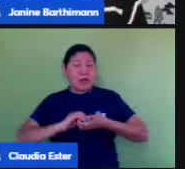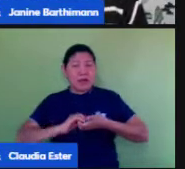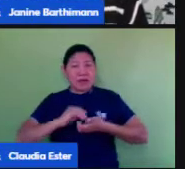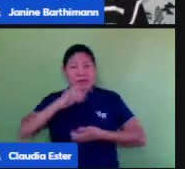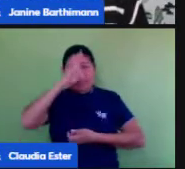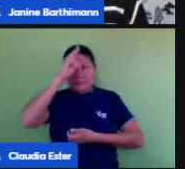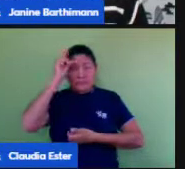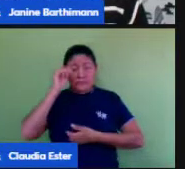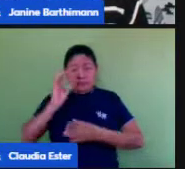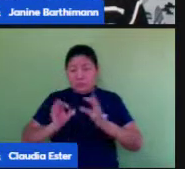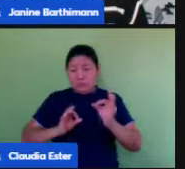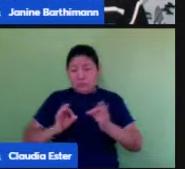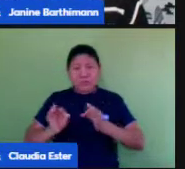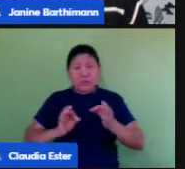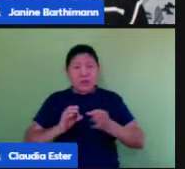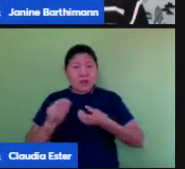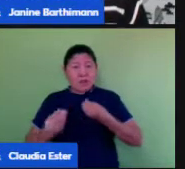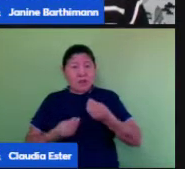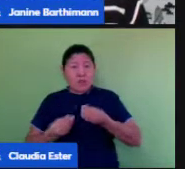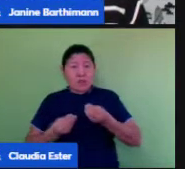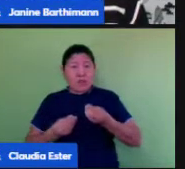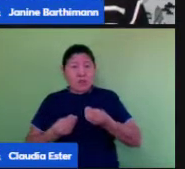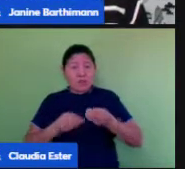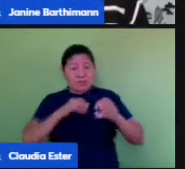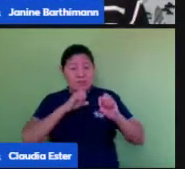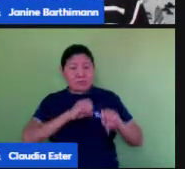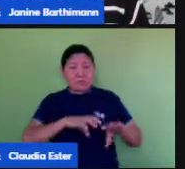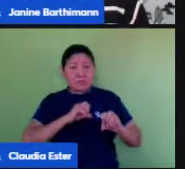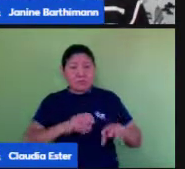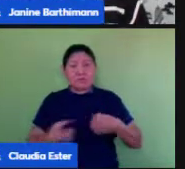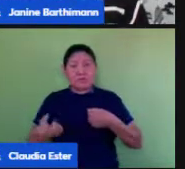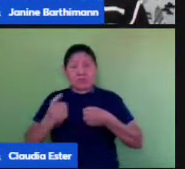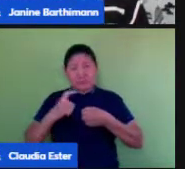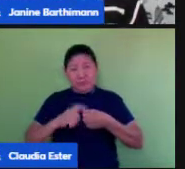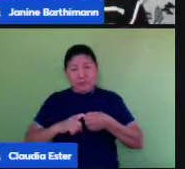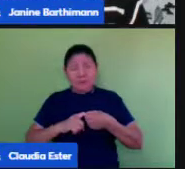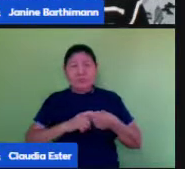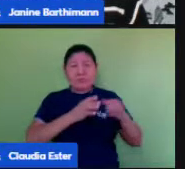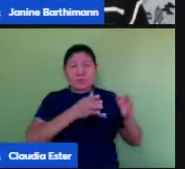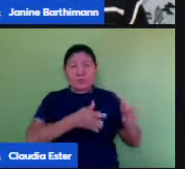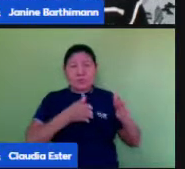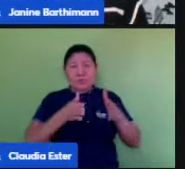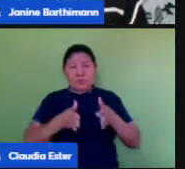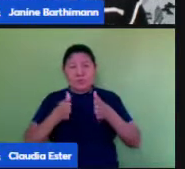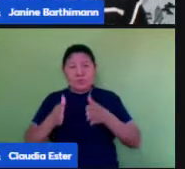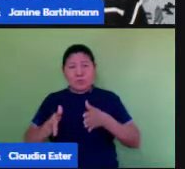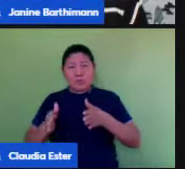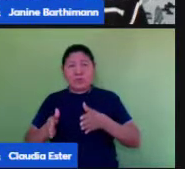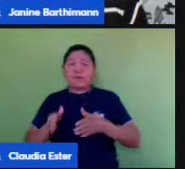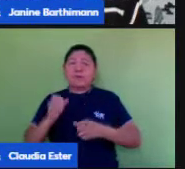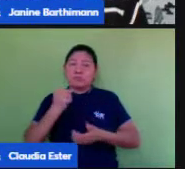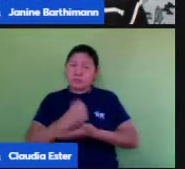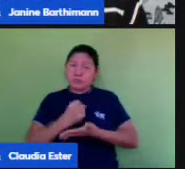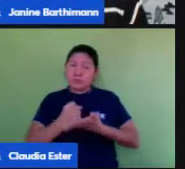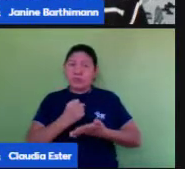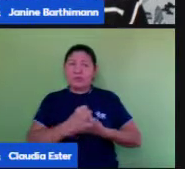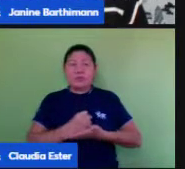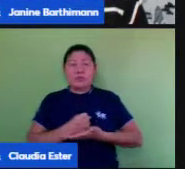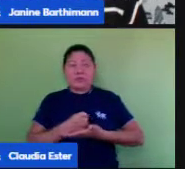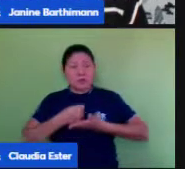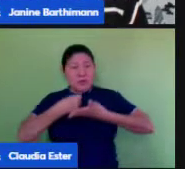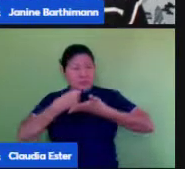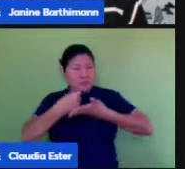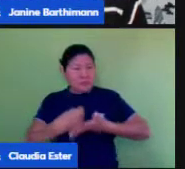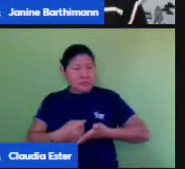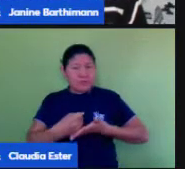capacidade dos alunos de forma escalonada, né? Conforme o artigo 3 do inciso 2. Dependendo da sua escola,